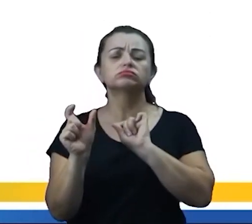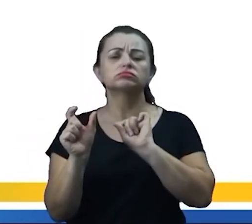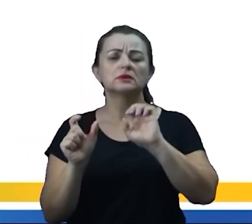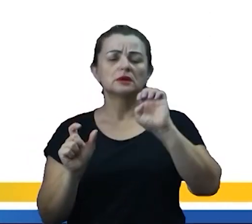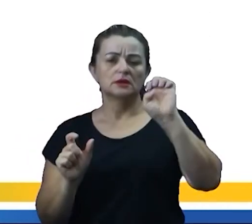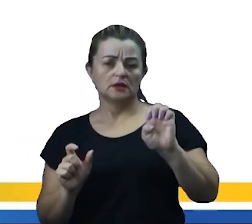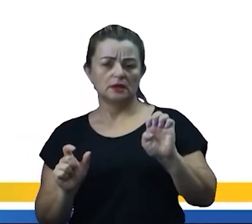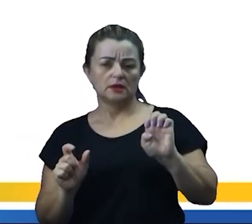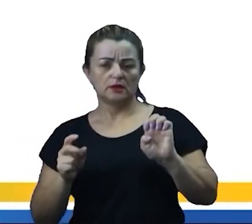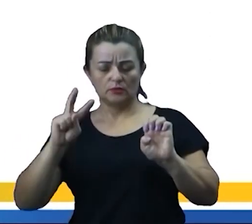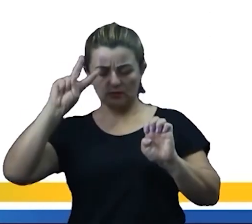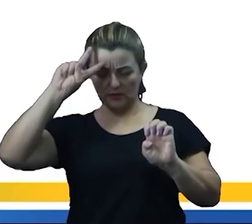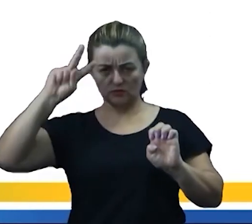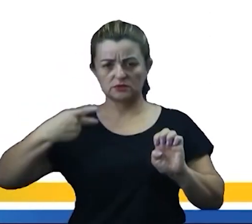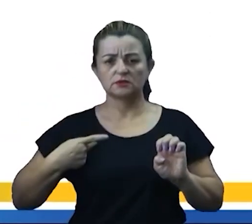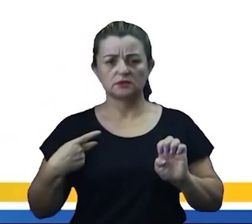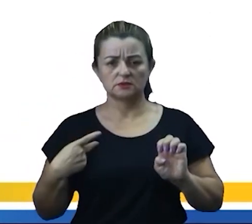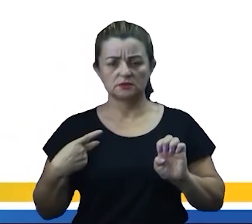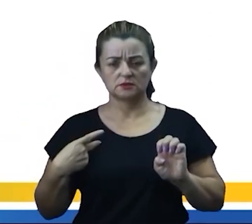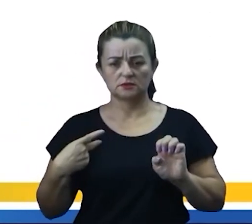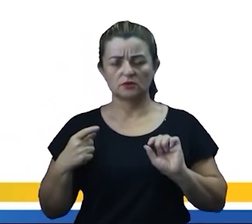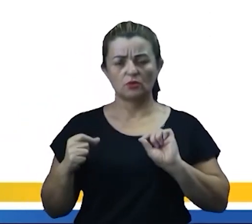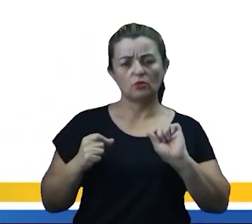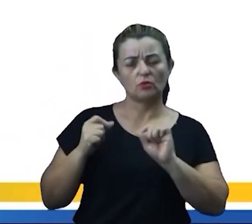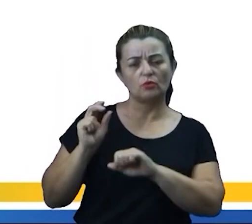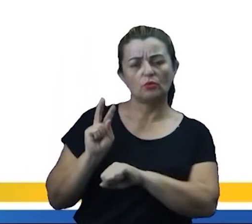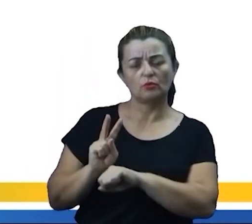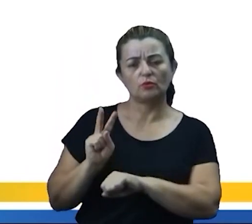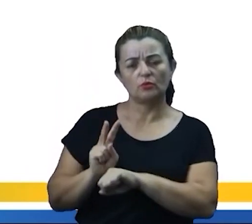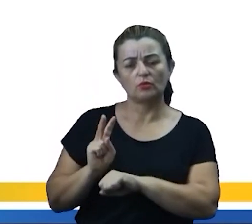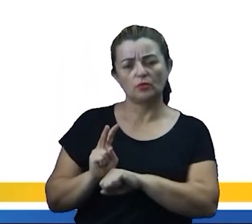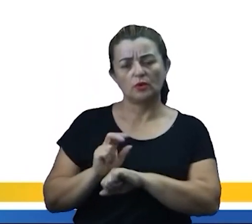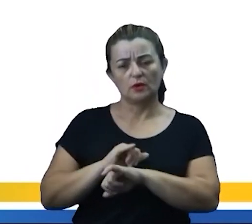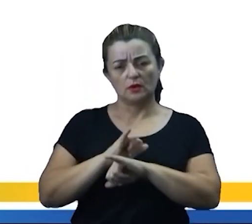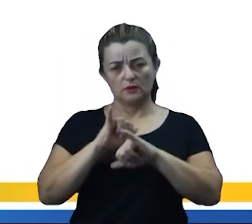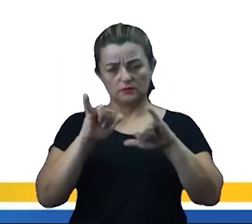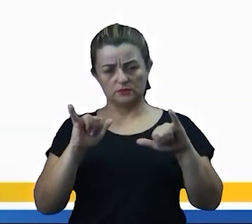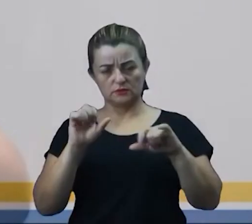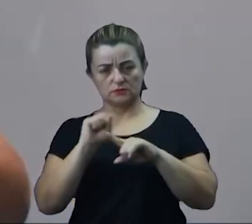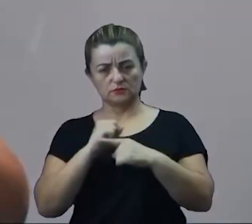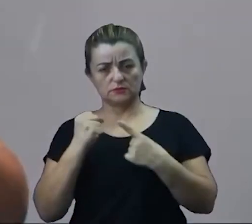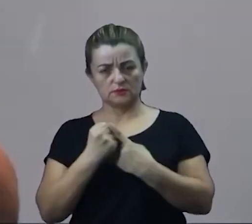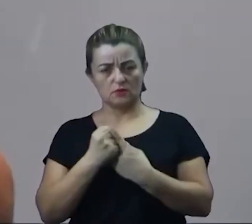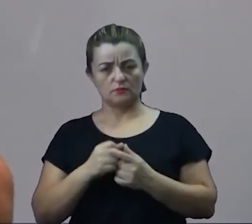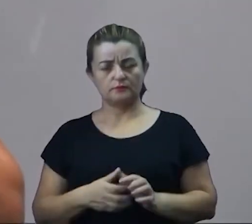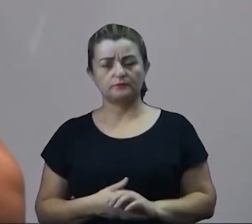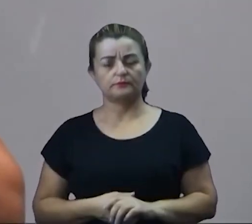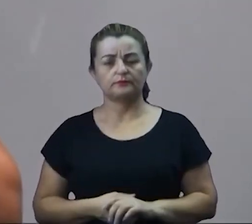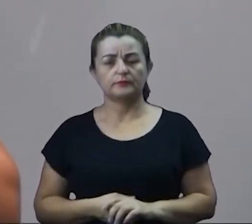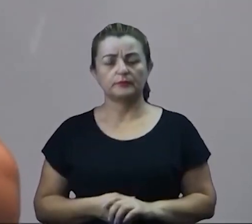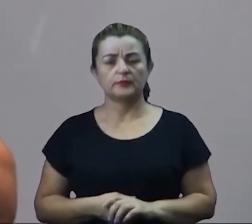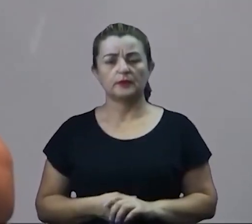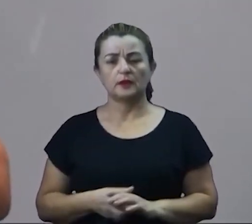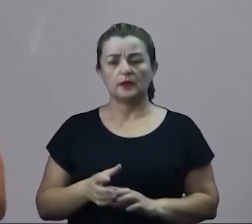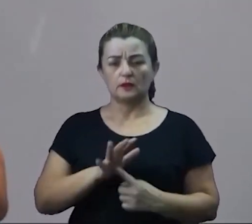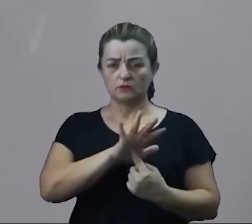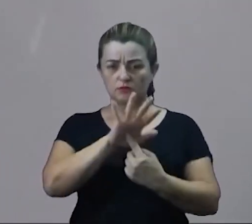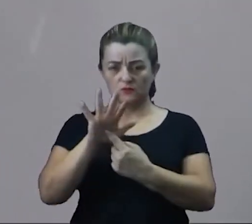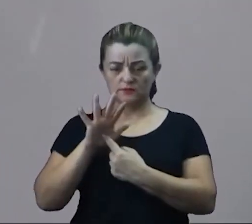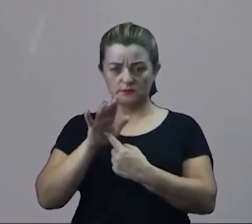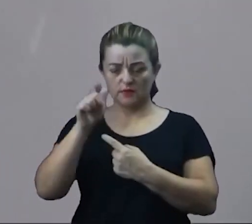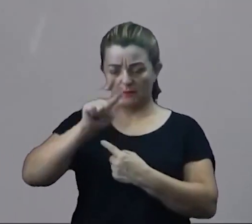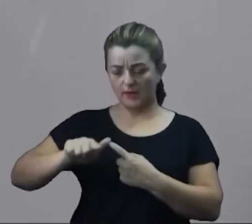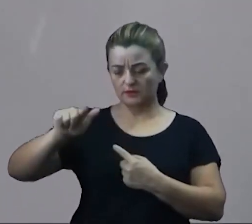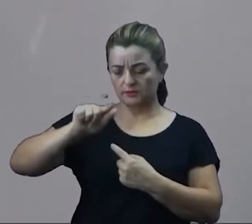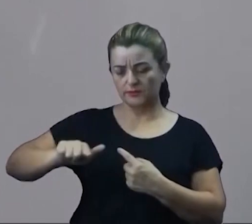Letra E. Egocentrismo, pastoralismo e denúncia social. Gente, olha só. Vocês viram que ele repete